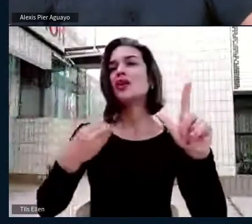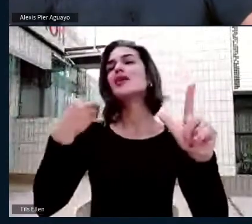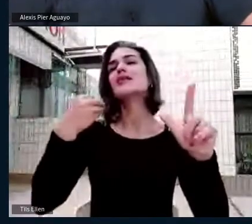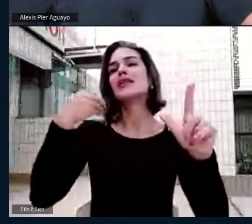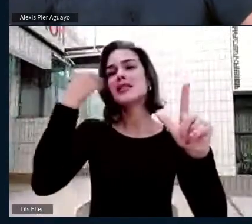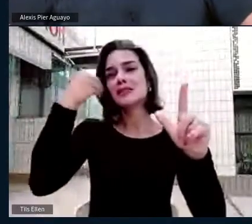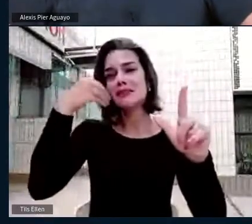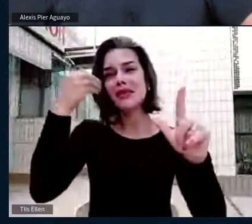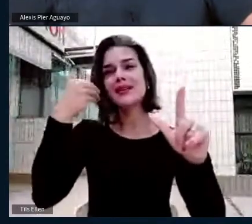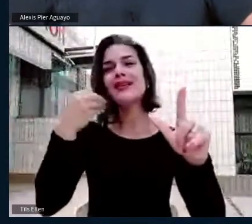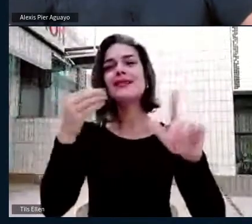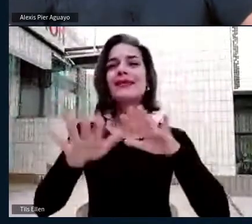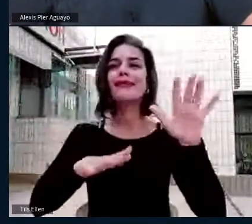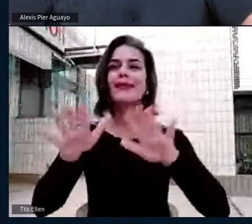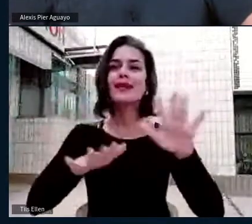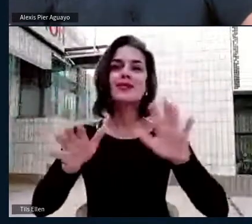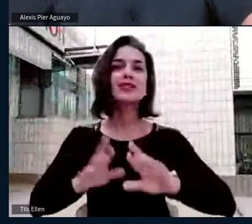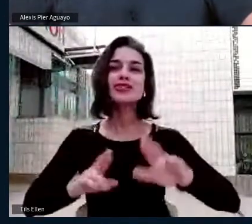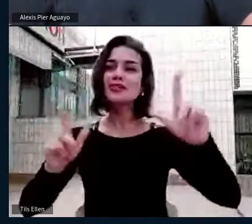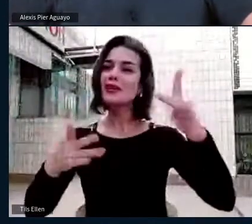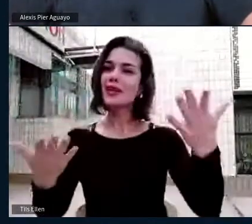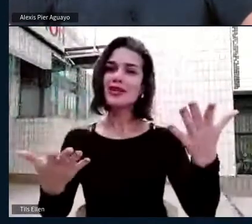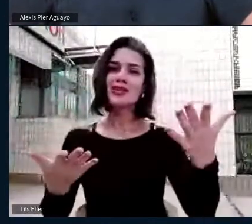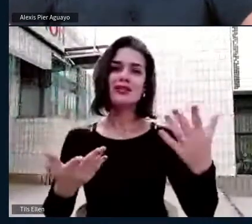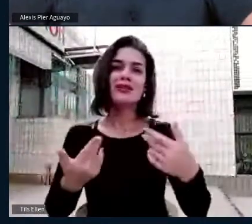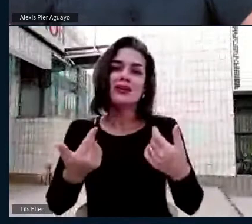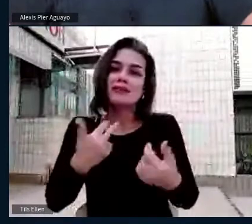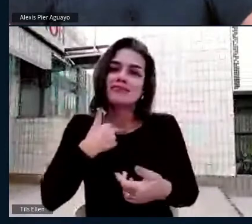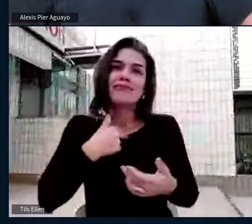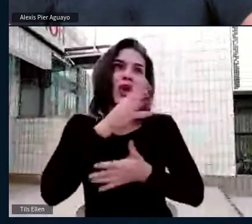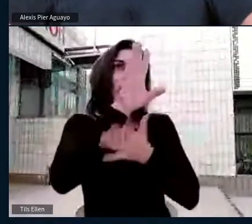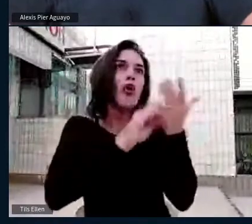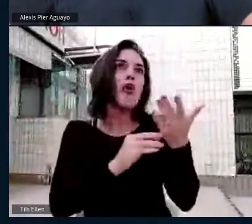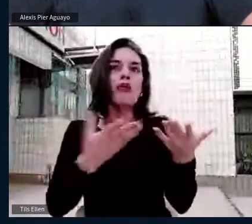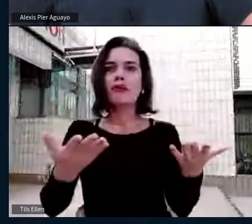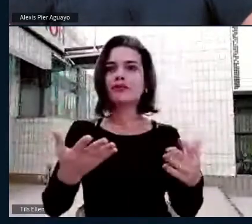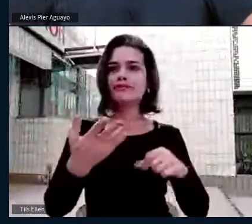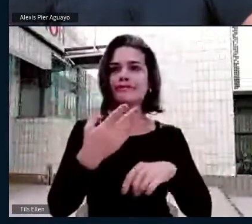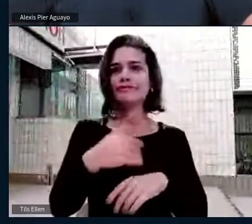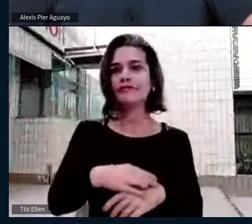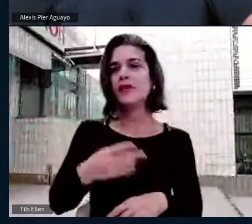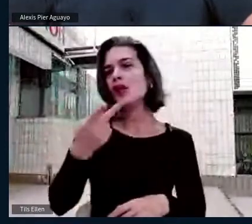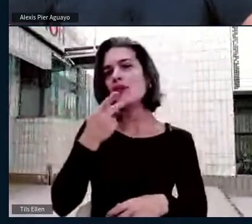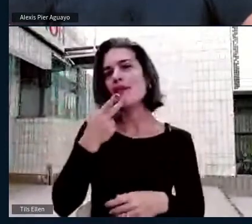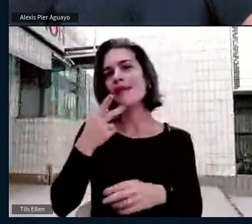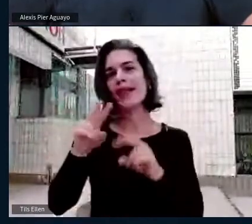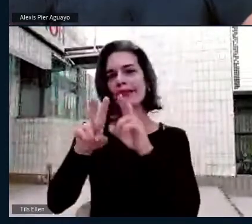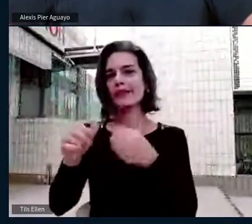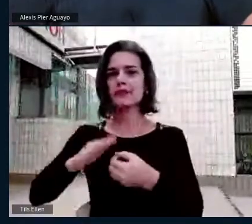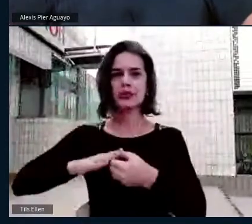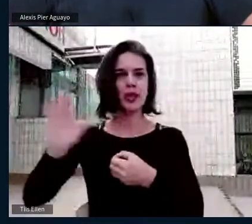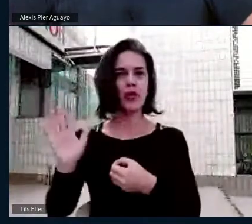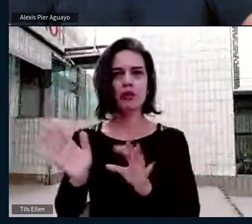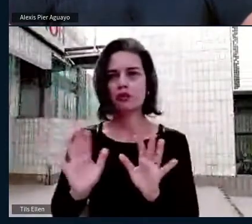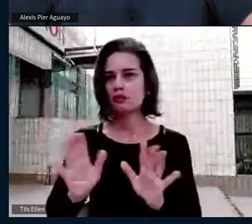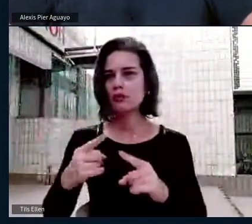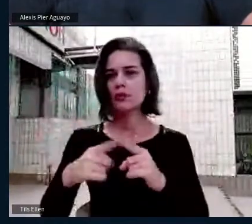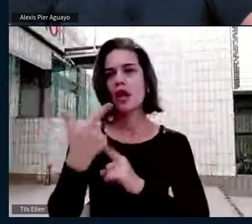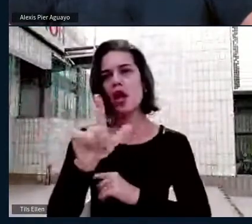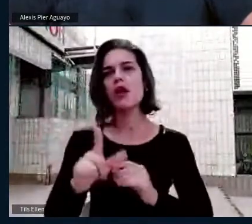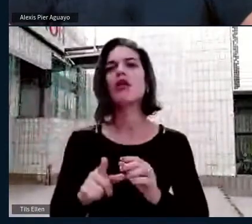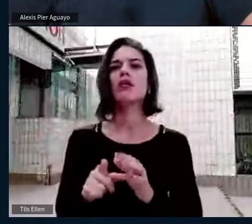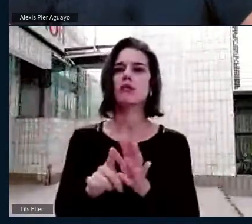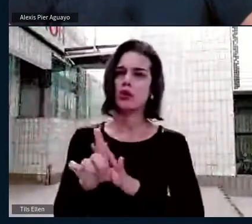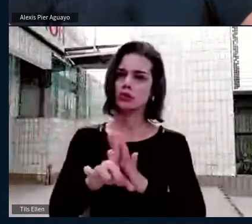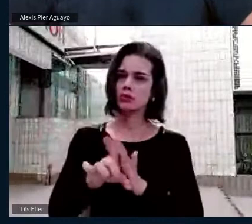reflexões de fora. E aí entra, bom, não vou nem entrar no lance da decolonialidade, que aí já é outro trabalho. Mas